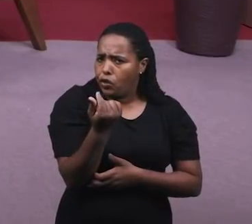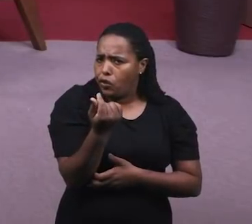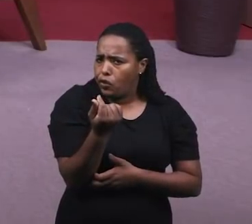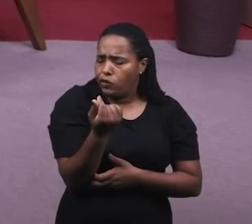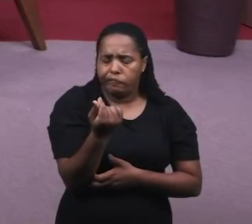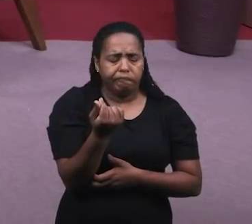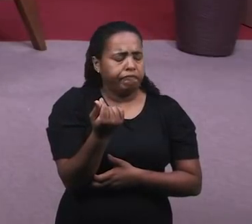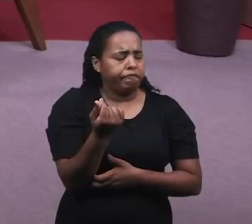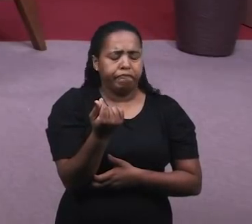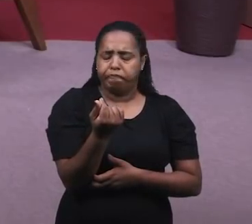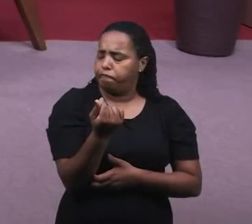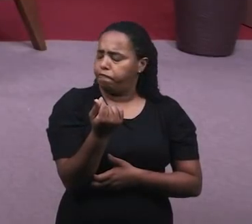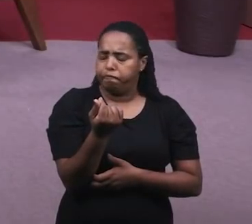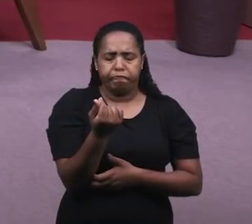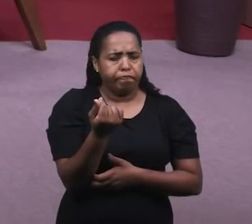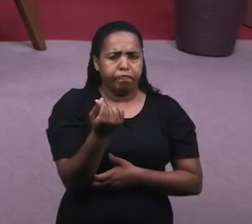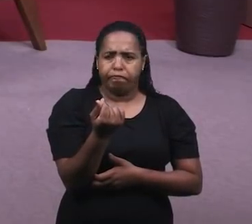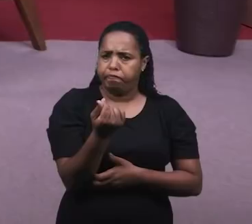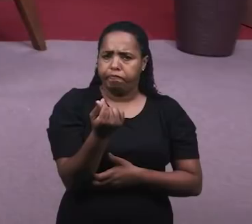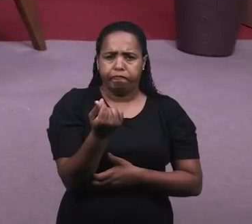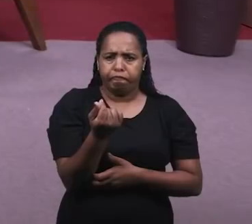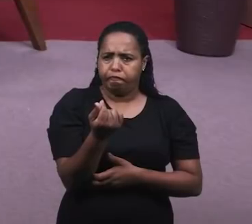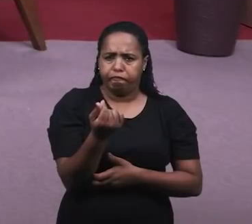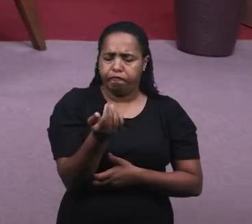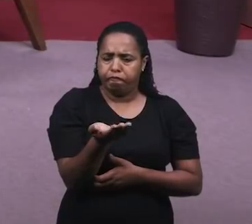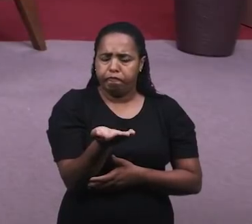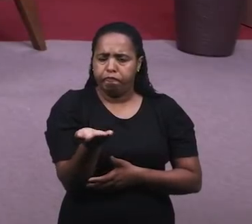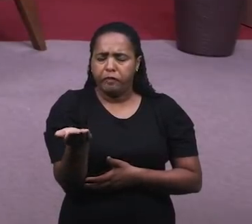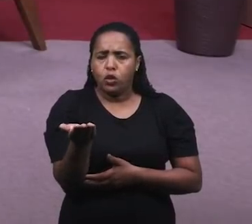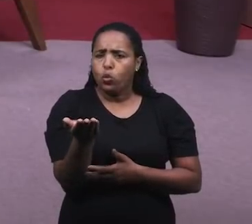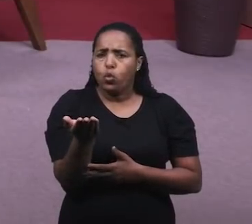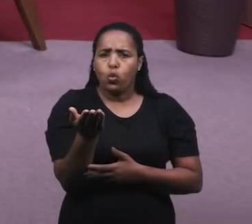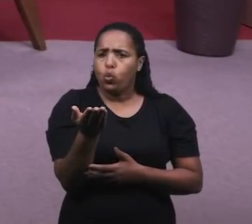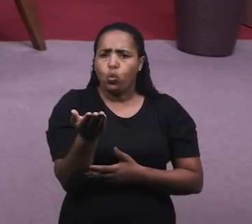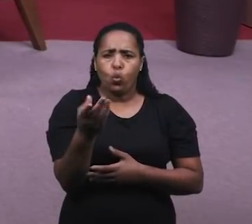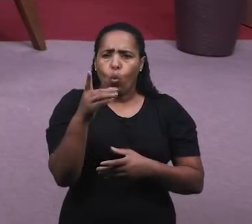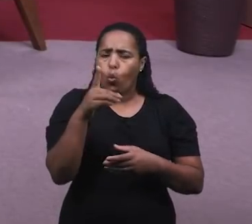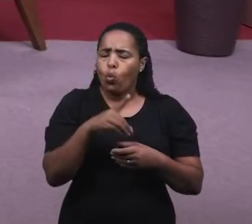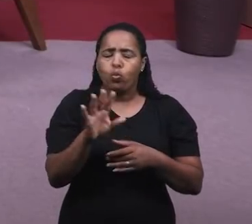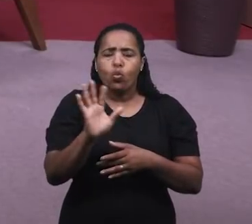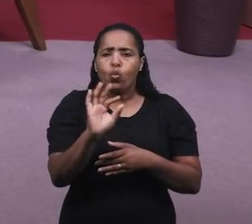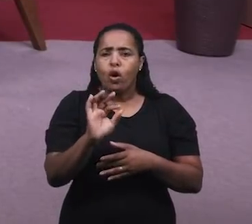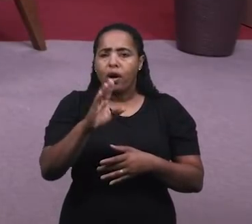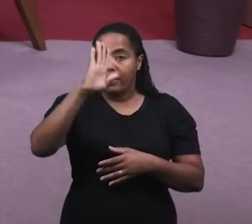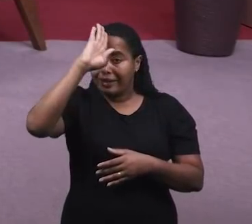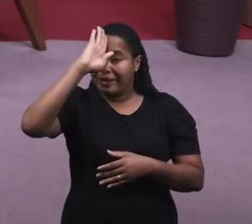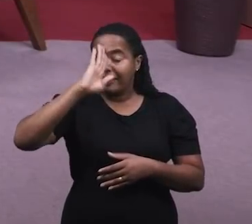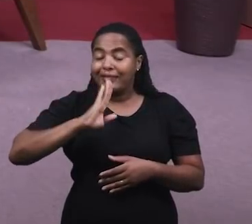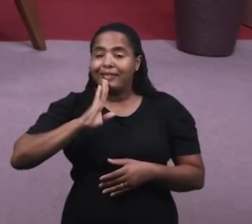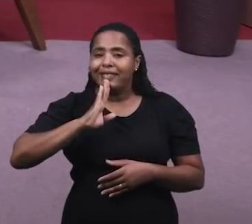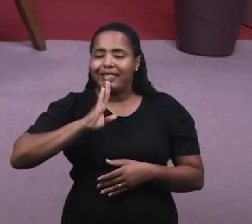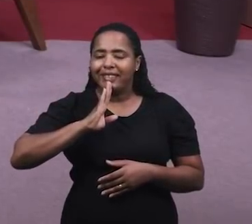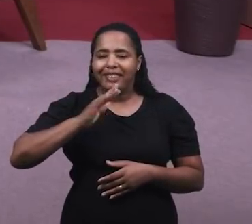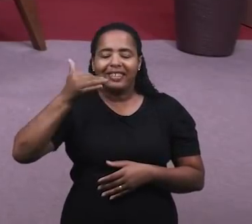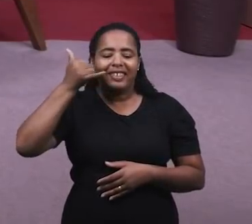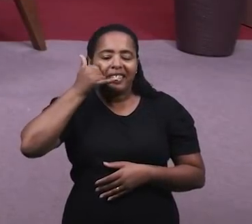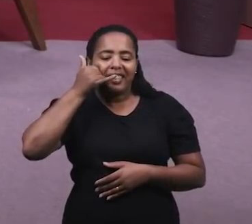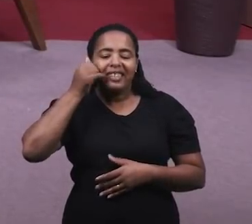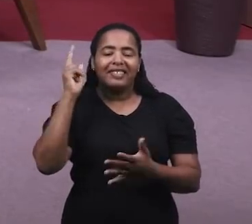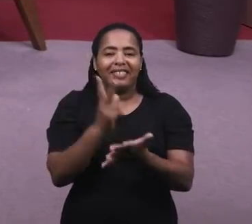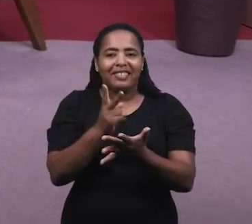contribuição financeira, nem mesmo uma oferta. É tudo de graça mesmo. Você pode ligar sempre